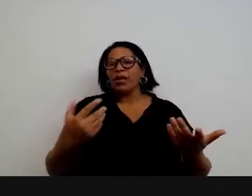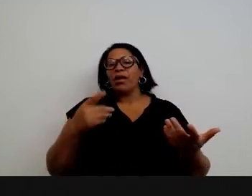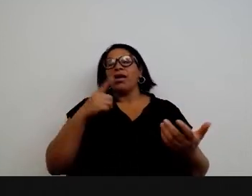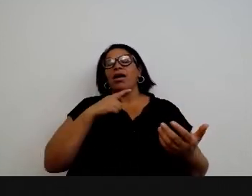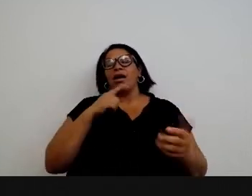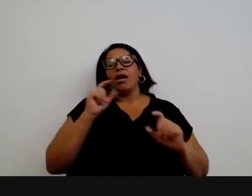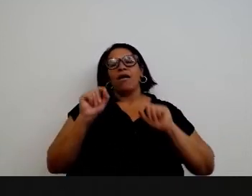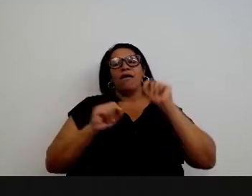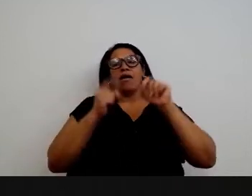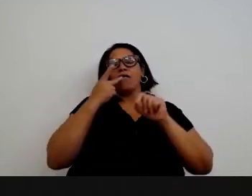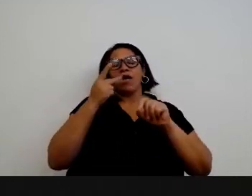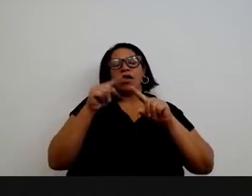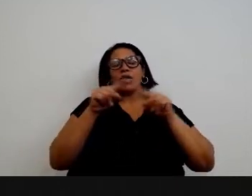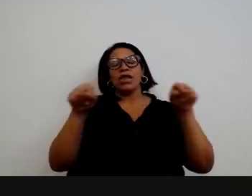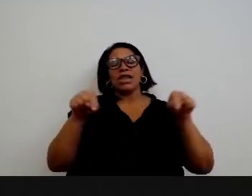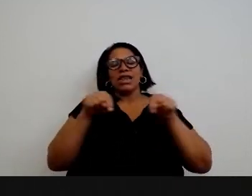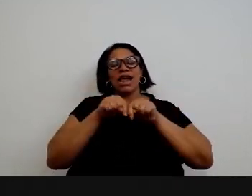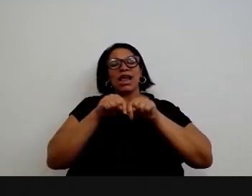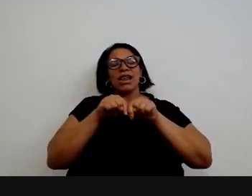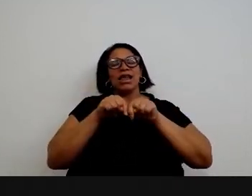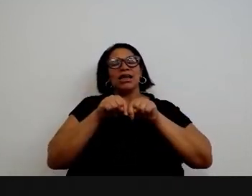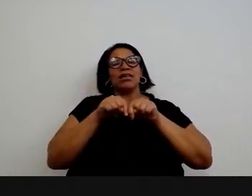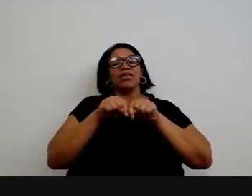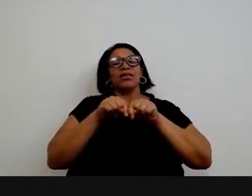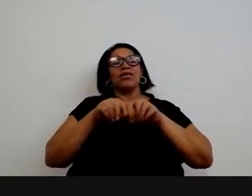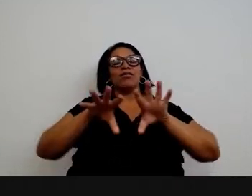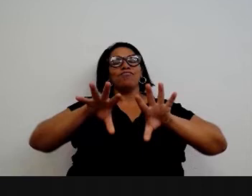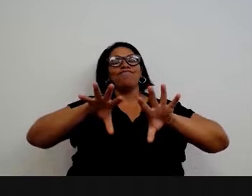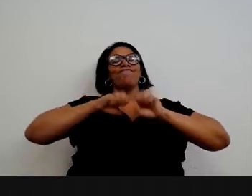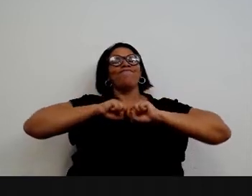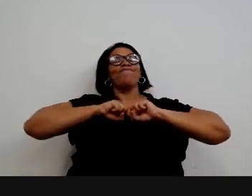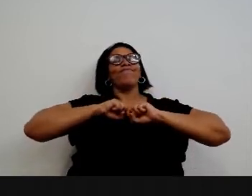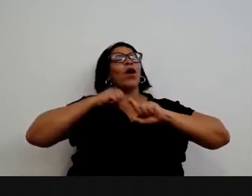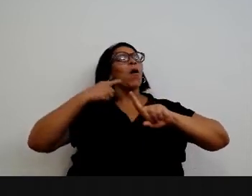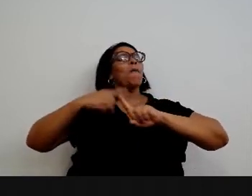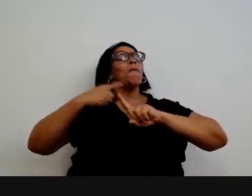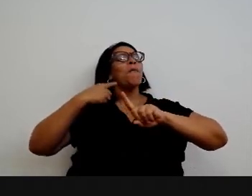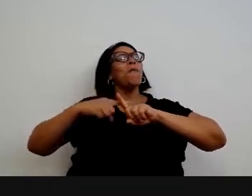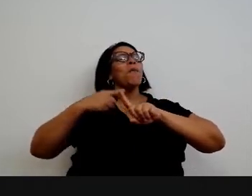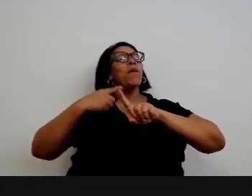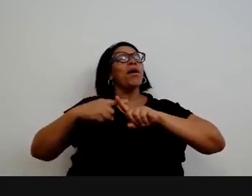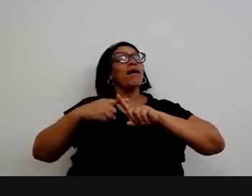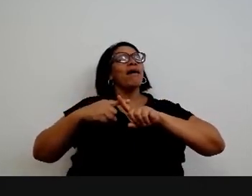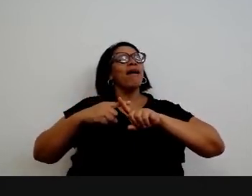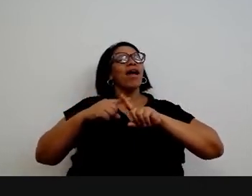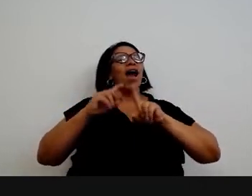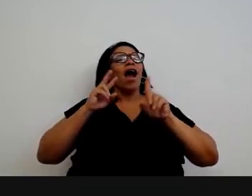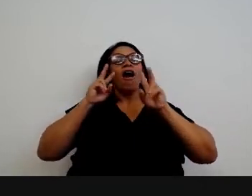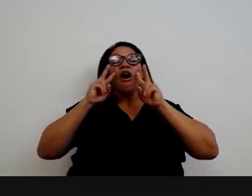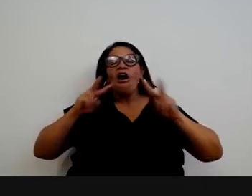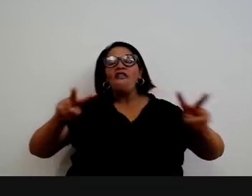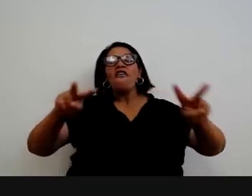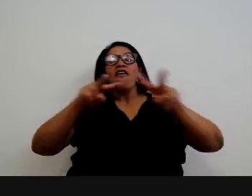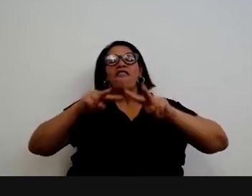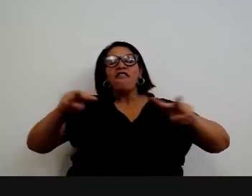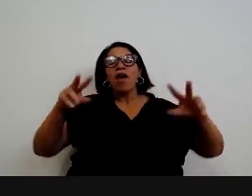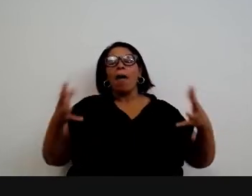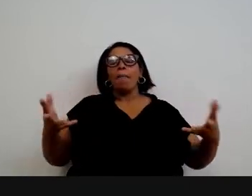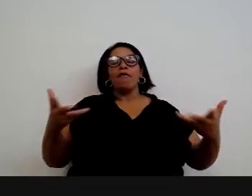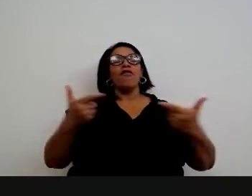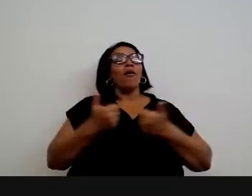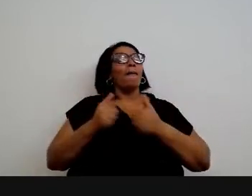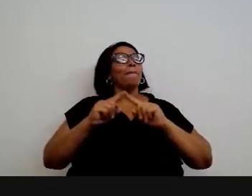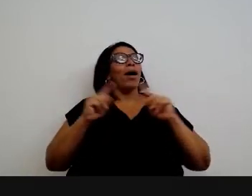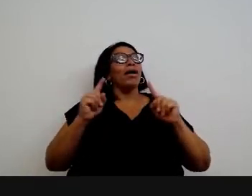esse viés assim, de sala de aula muito acolhedor, porque não adianta a gente mirar no extraordinário sem prestar atenção